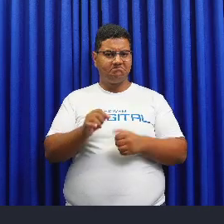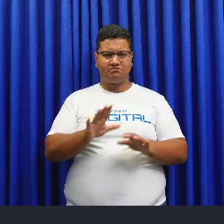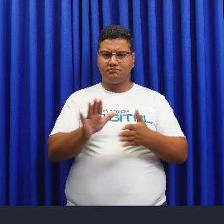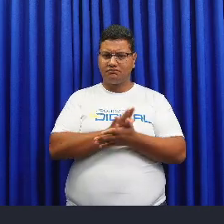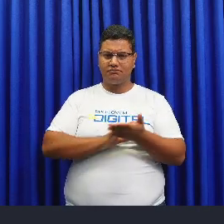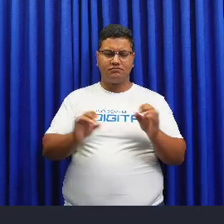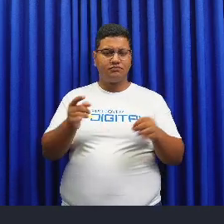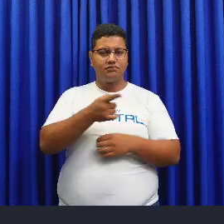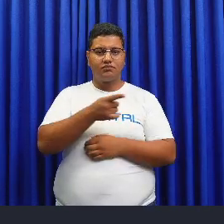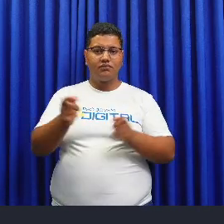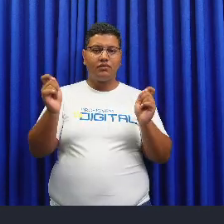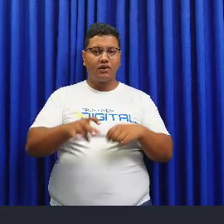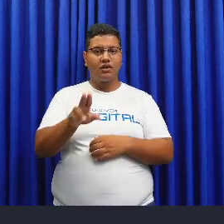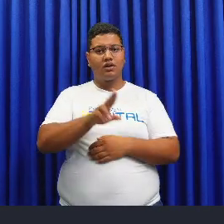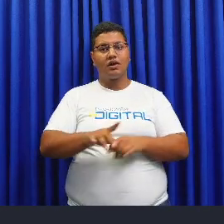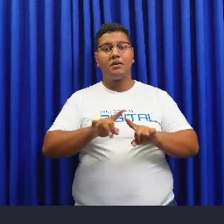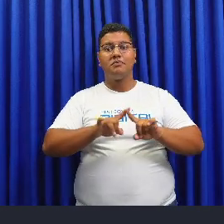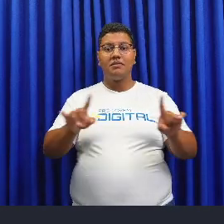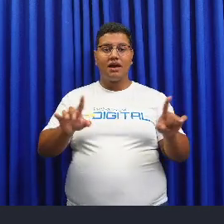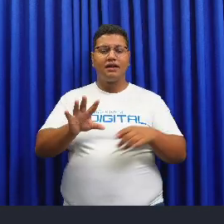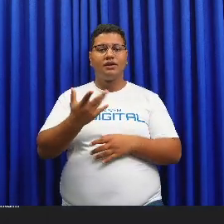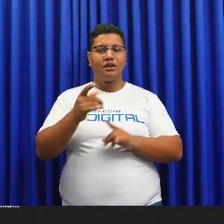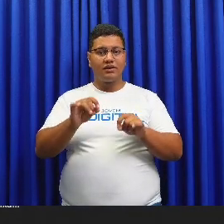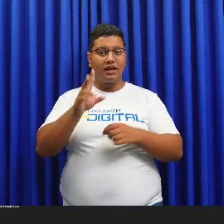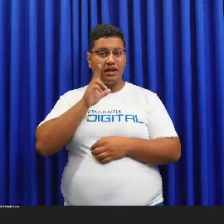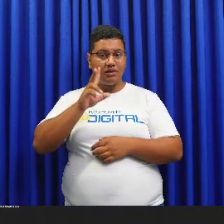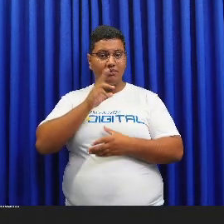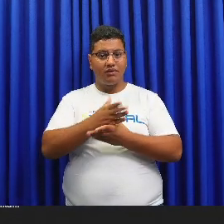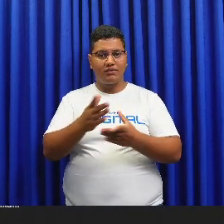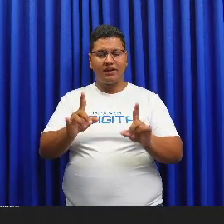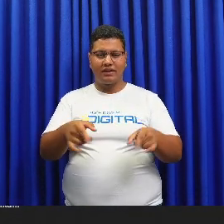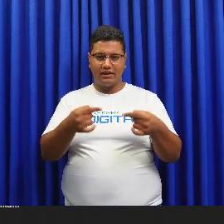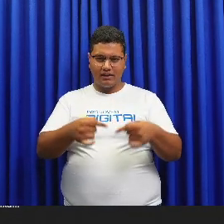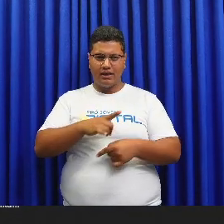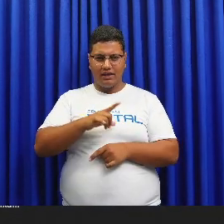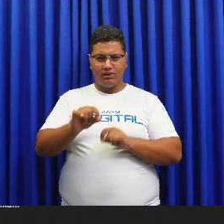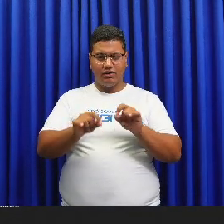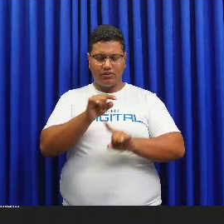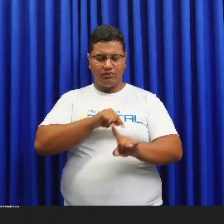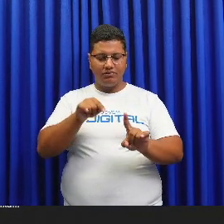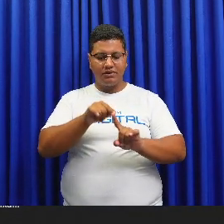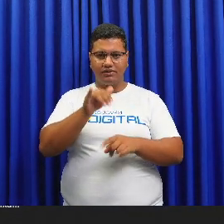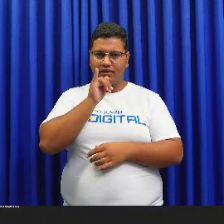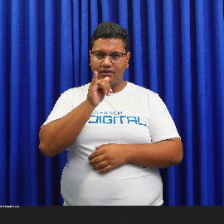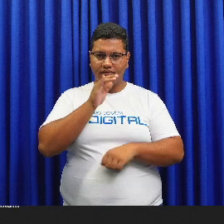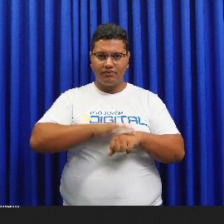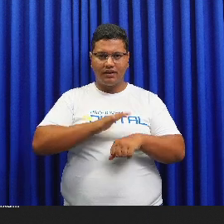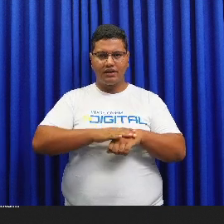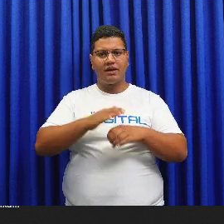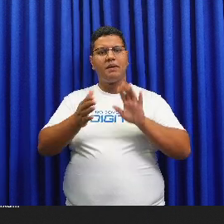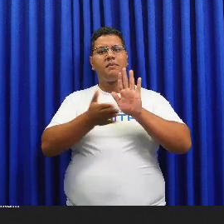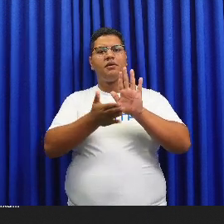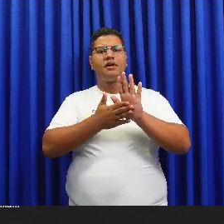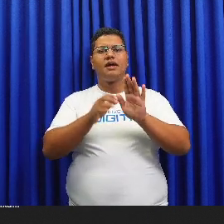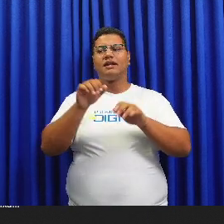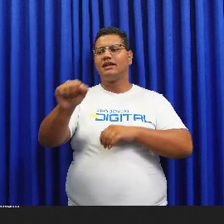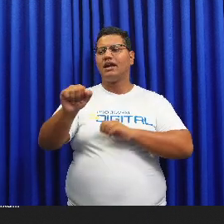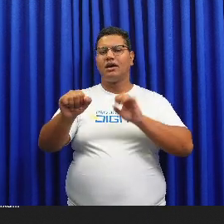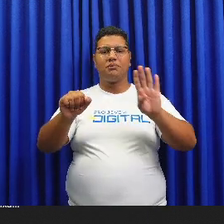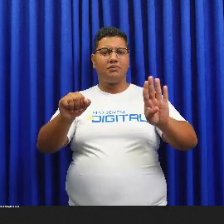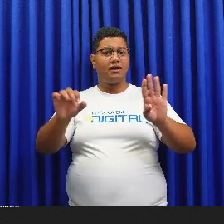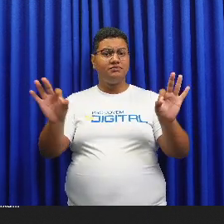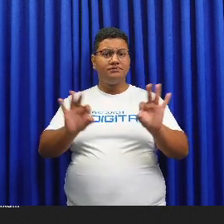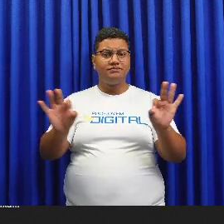te mostrei aqui como você pode usar, mas vale lembrar que há algumas concorrentes. Aqui o intuito não é fazer propaganda de A ou B,